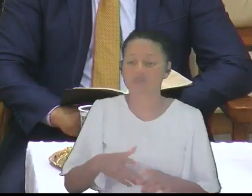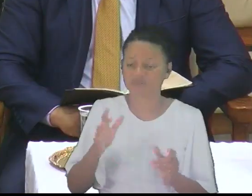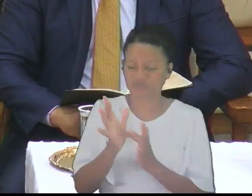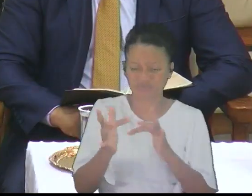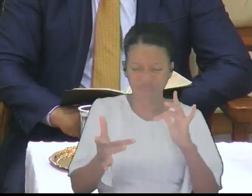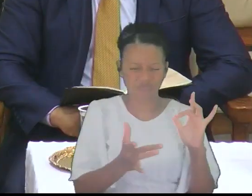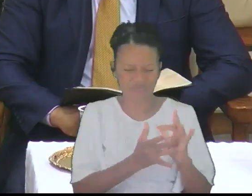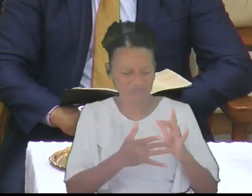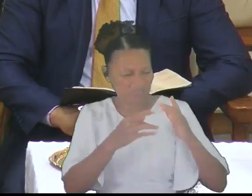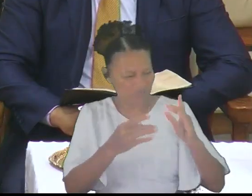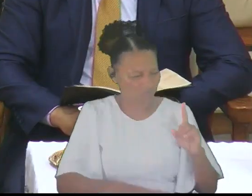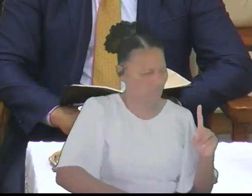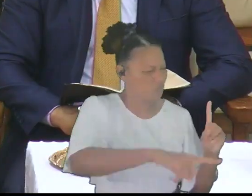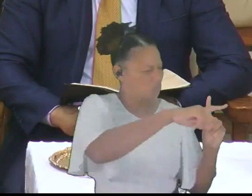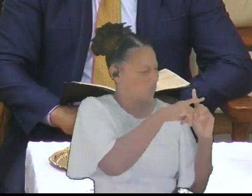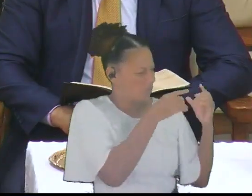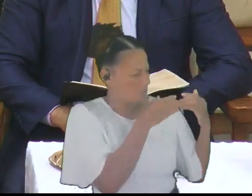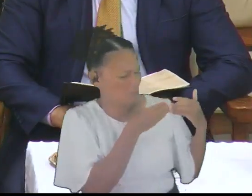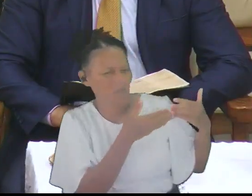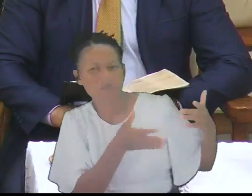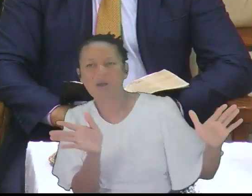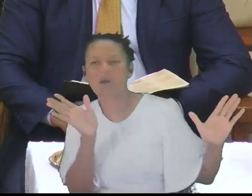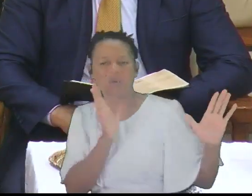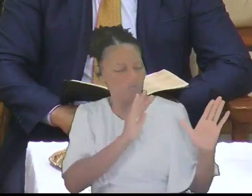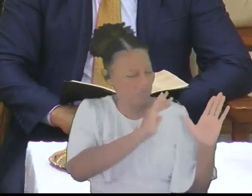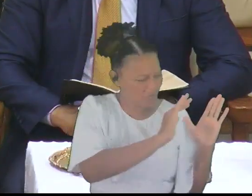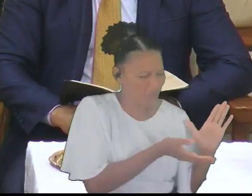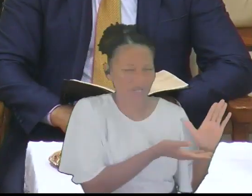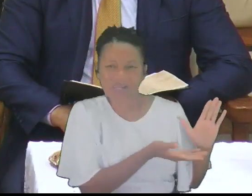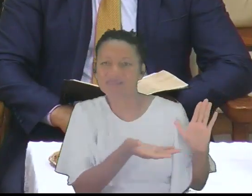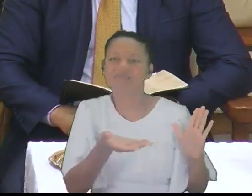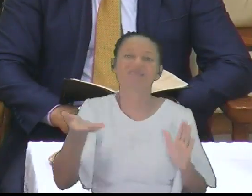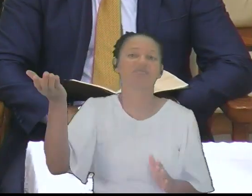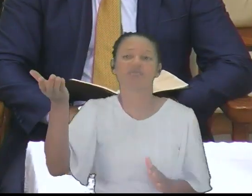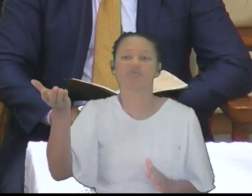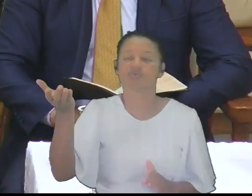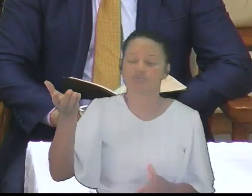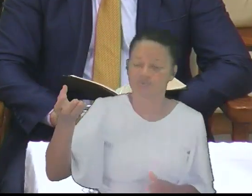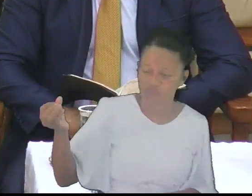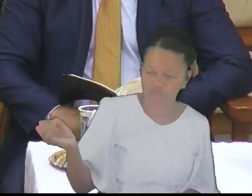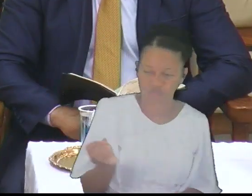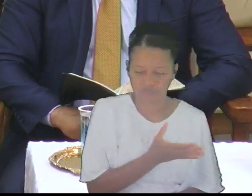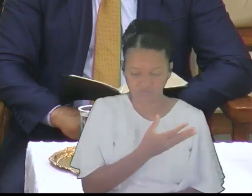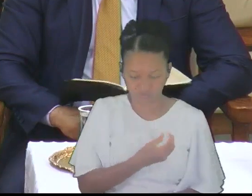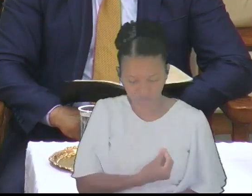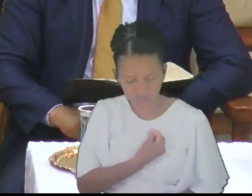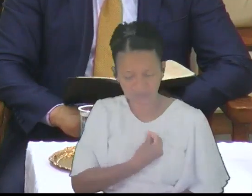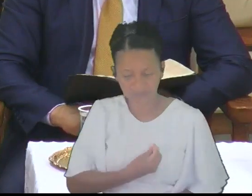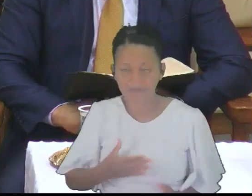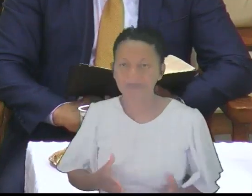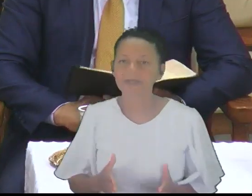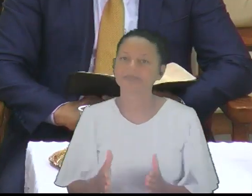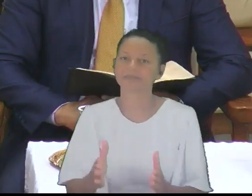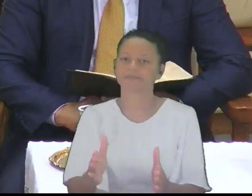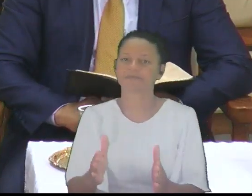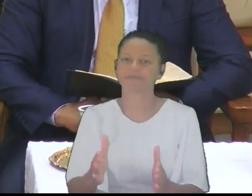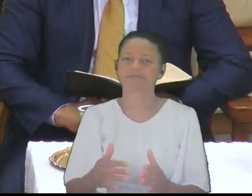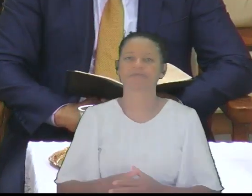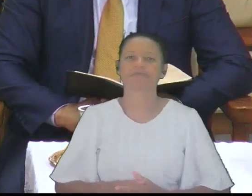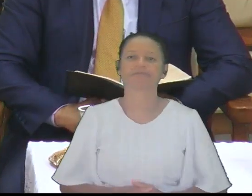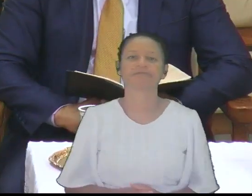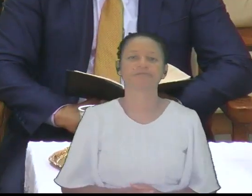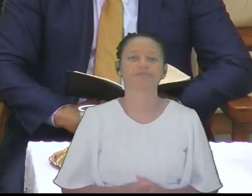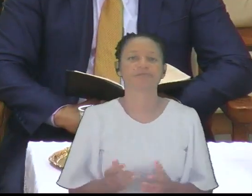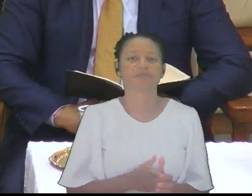foi inaugurado, foi consagrado um novo e vivo caminho.